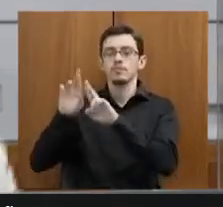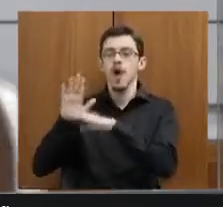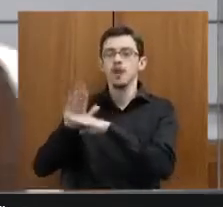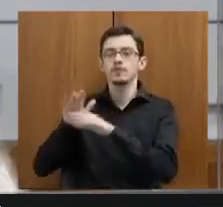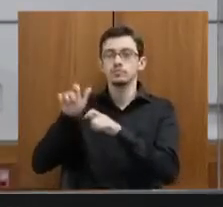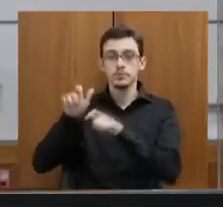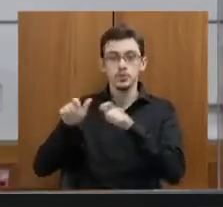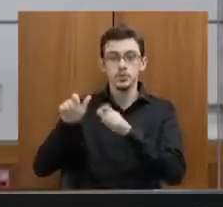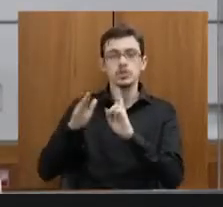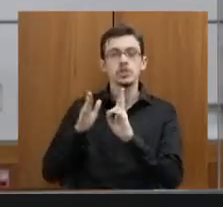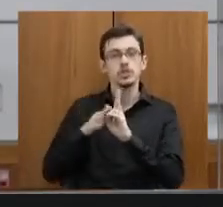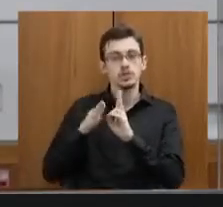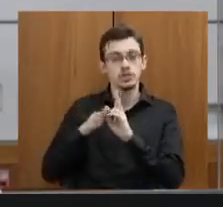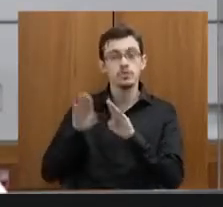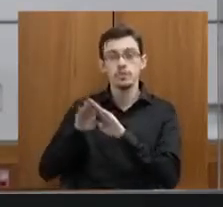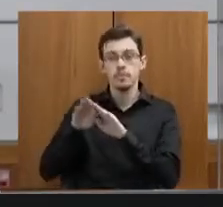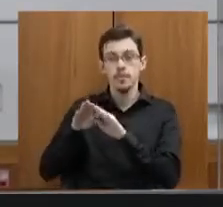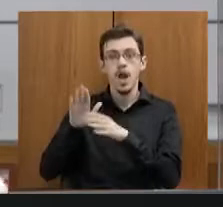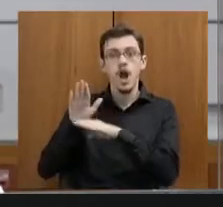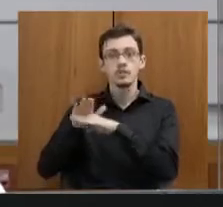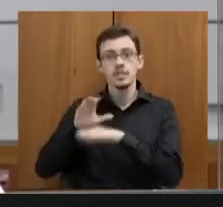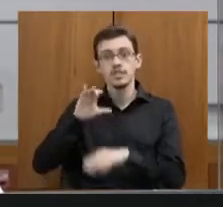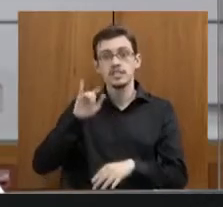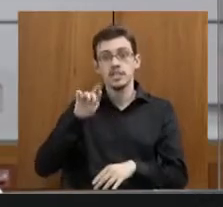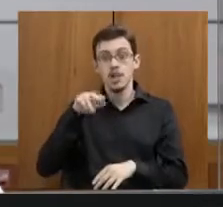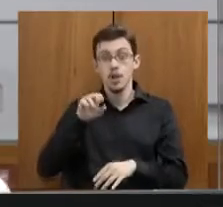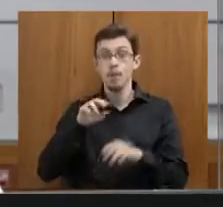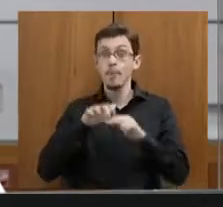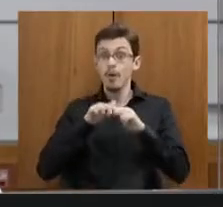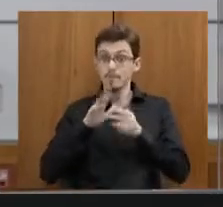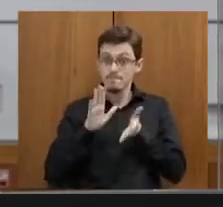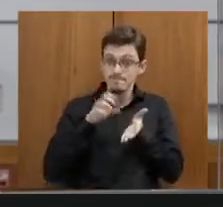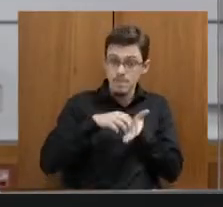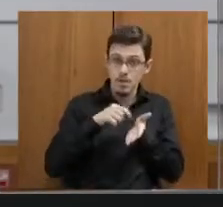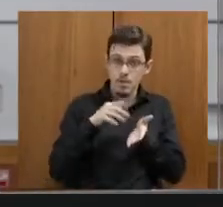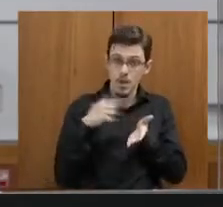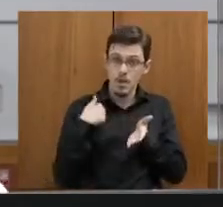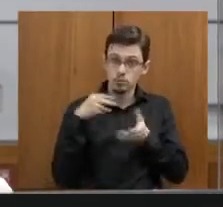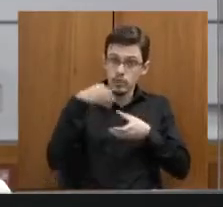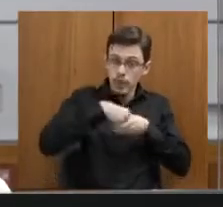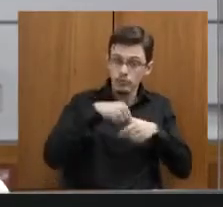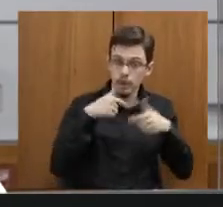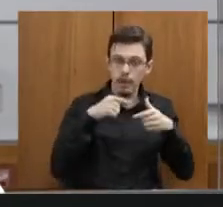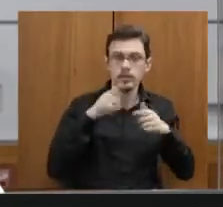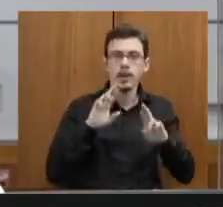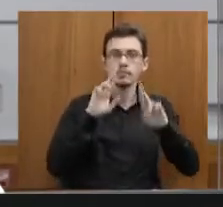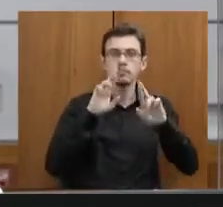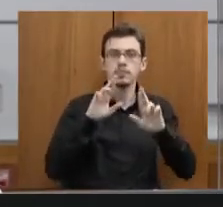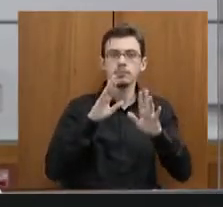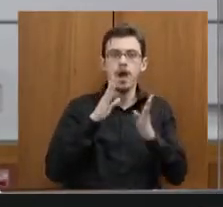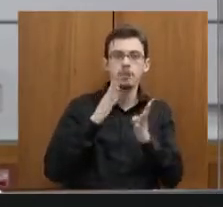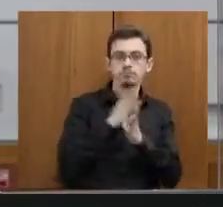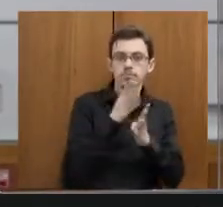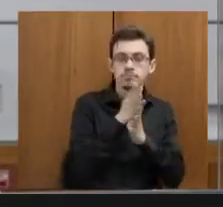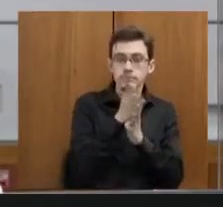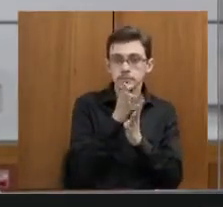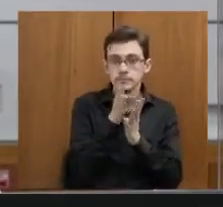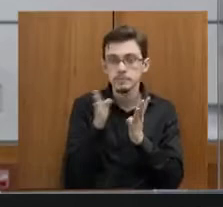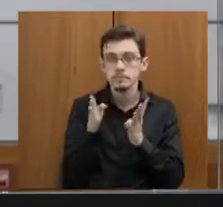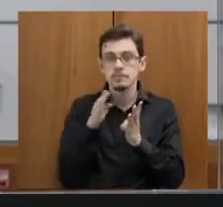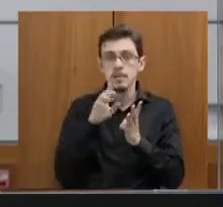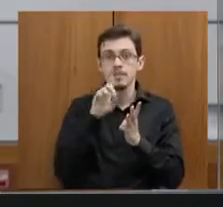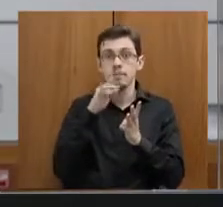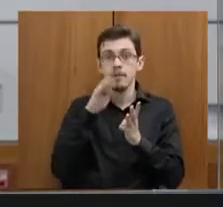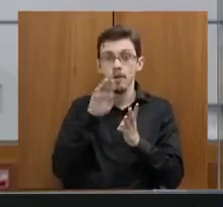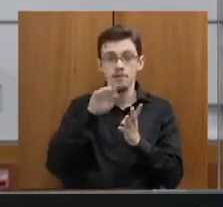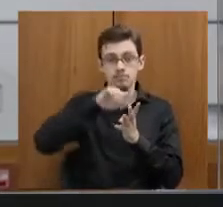dessa cidade porque essa diretoria responsável por essa pauta promoção de igualdade racial e do início desse ano para cá está